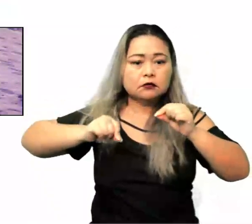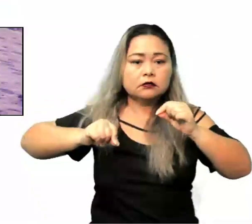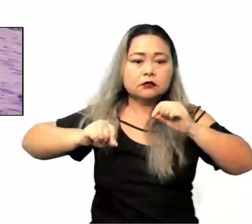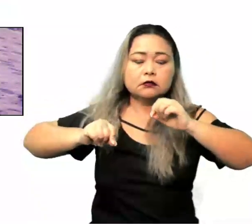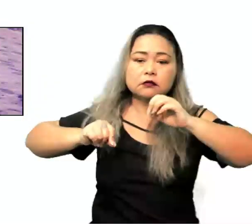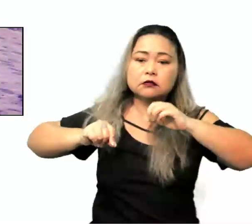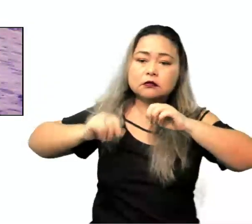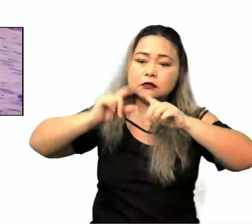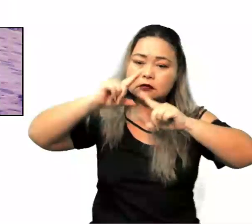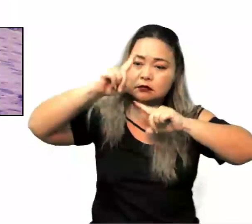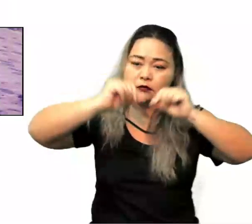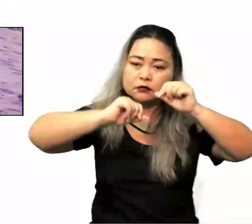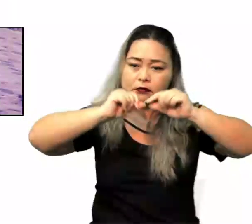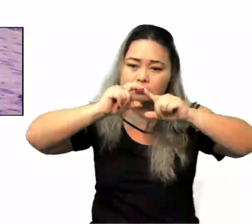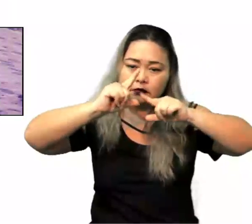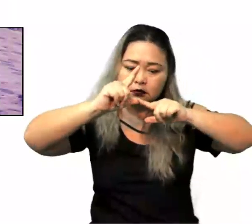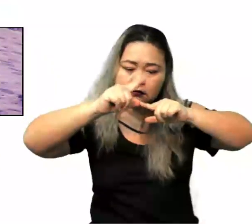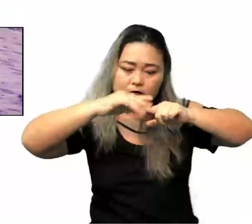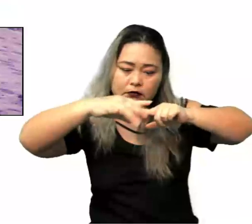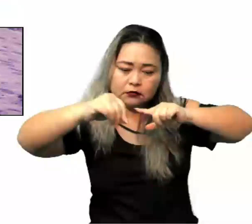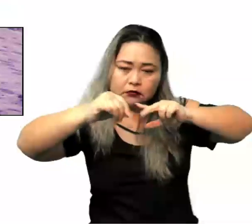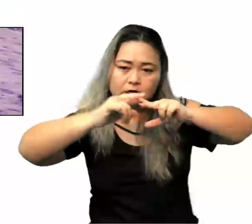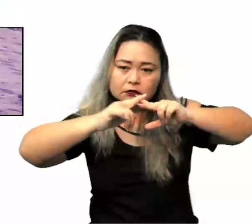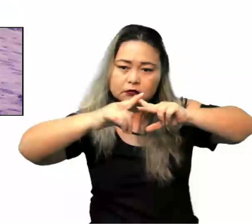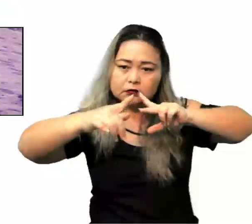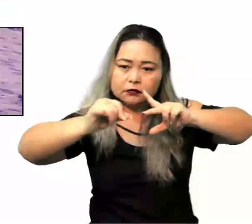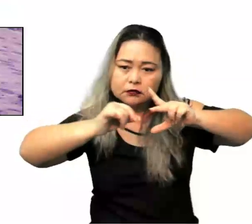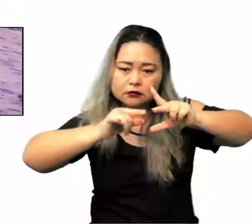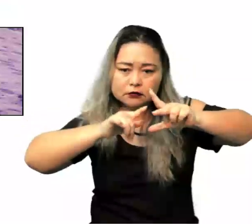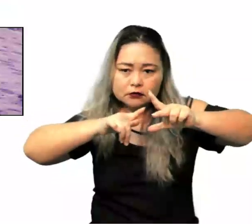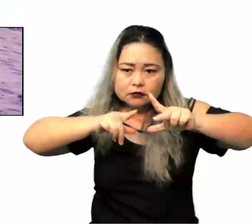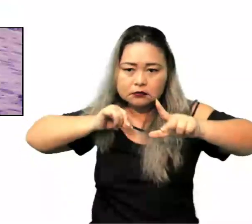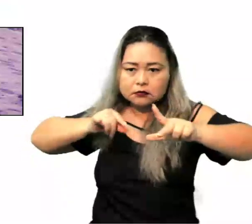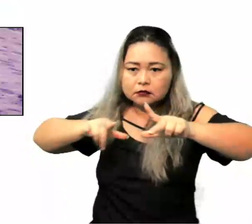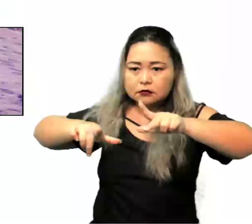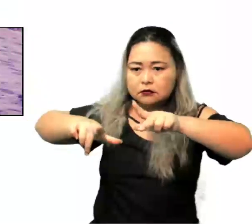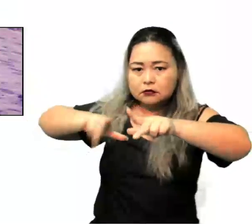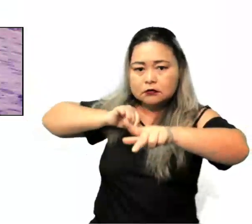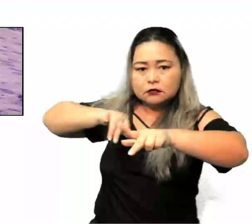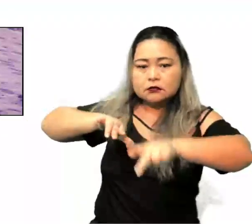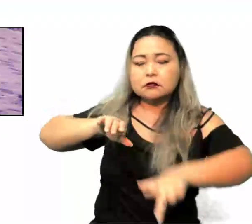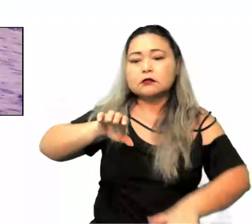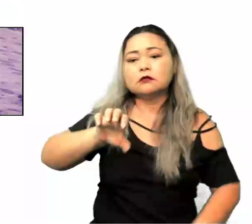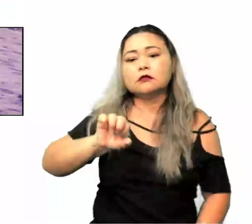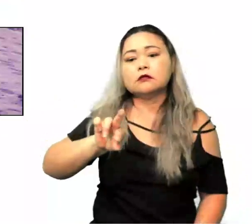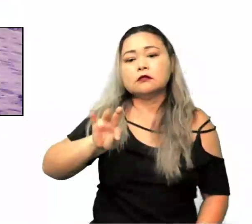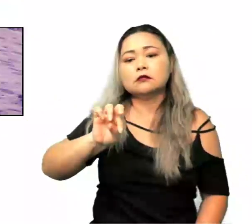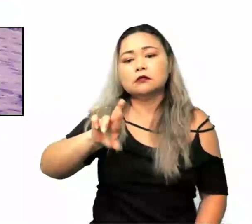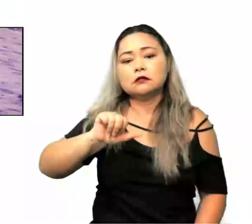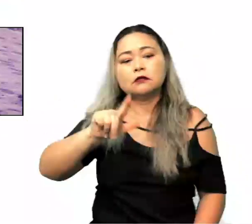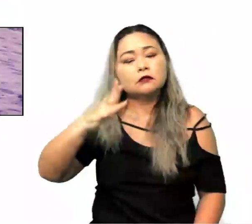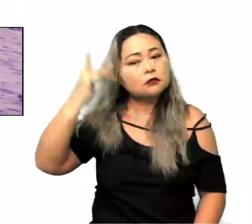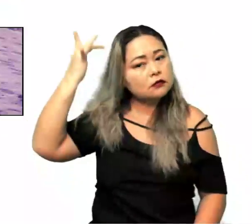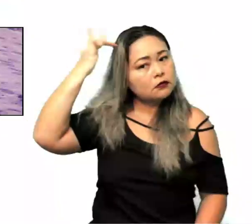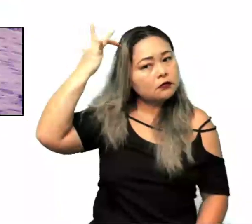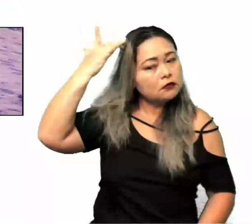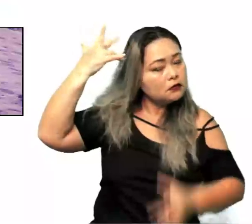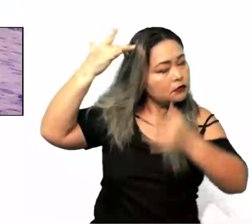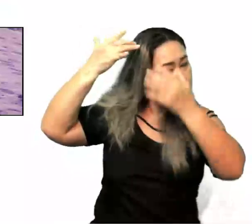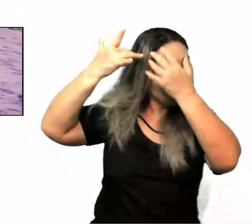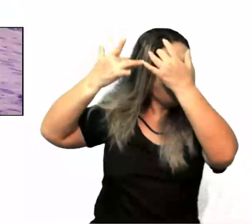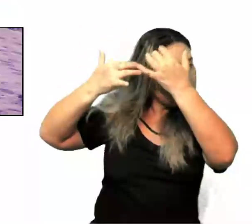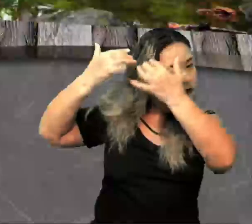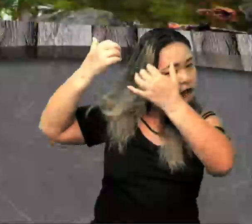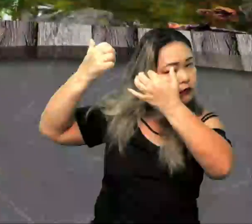no formato estrelado. Essas no formato estrelado são aqui representadas pelos neurônios,